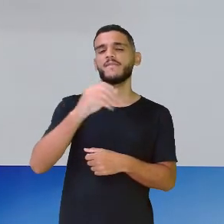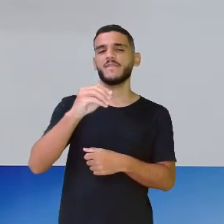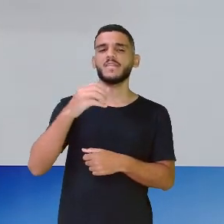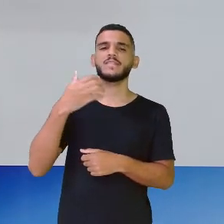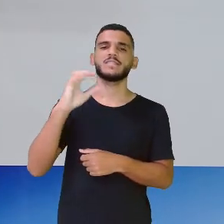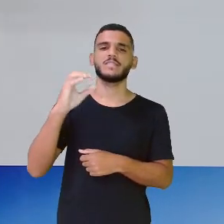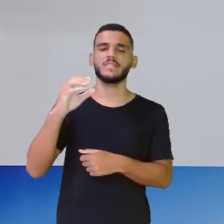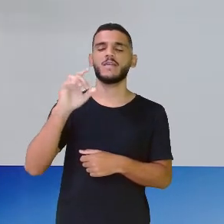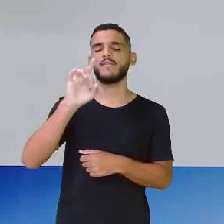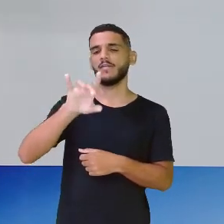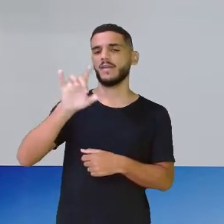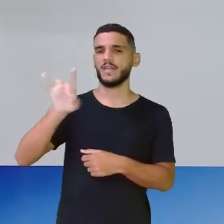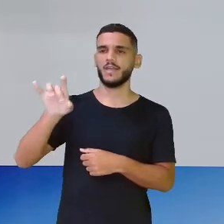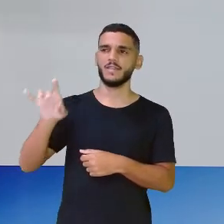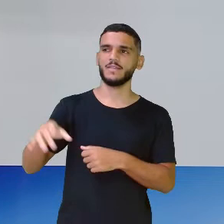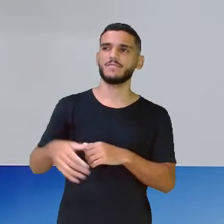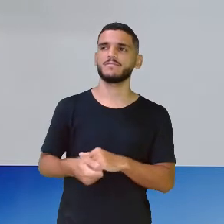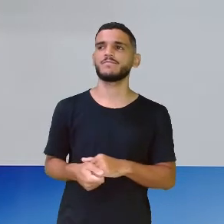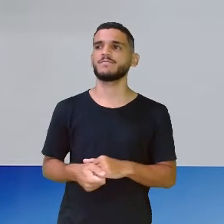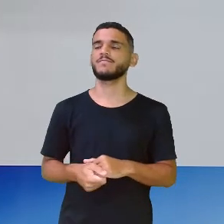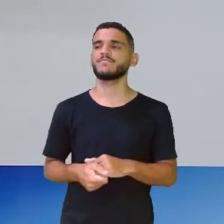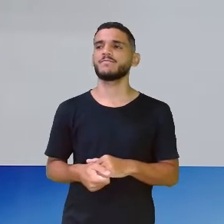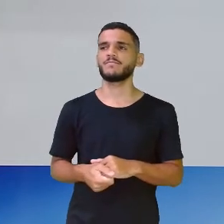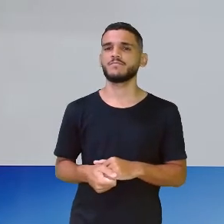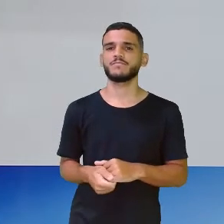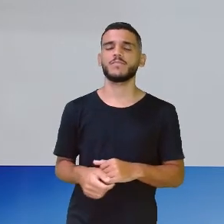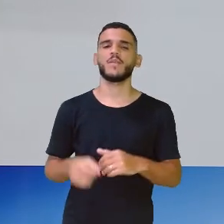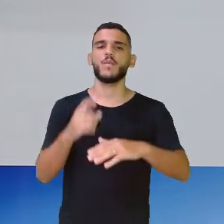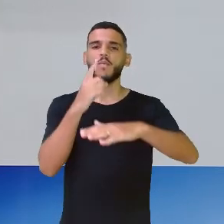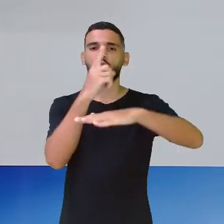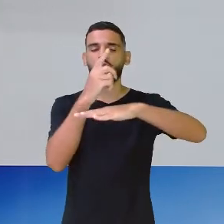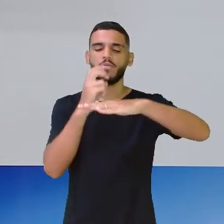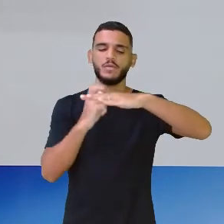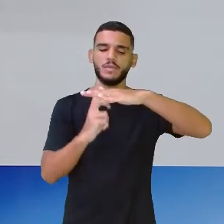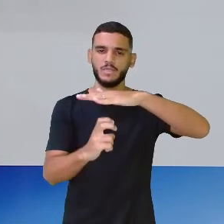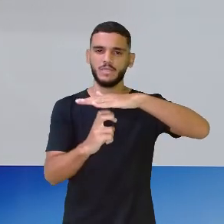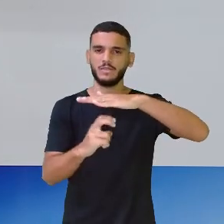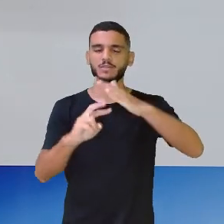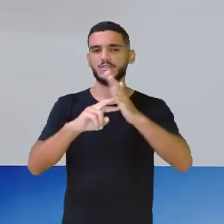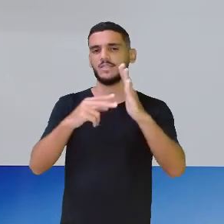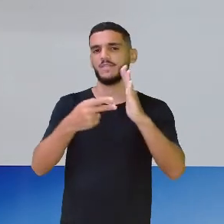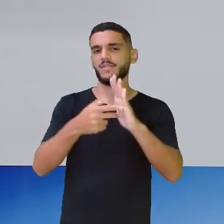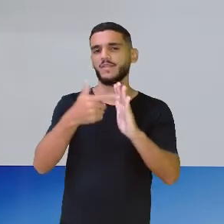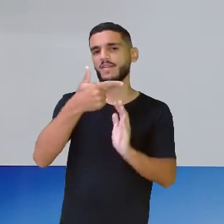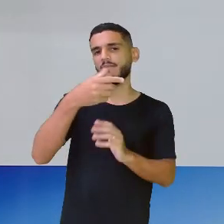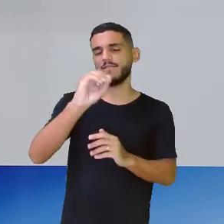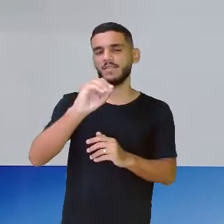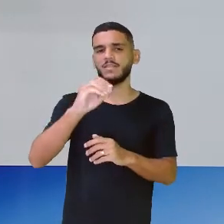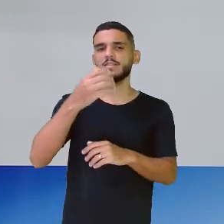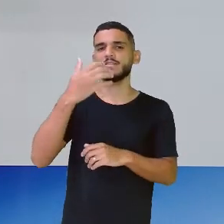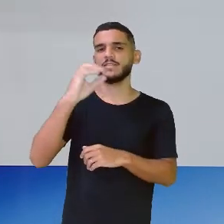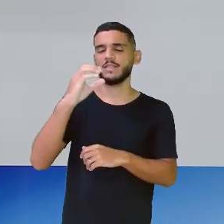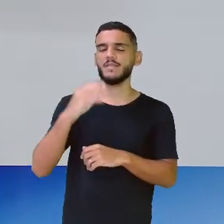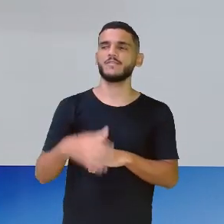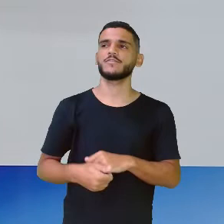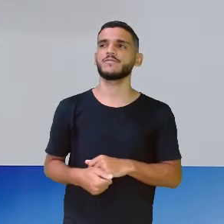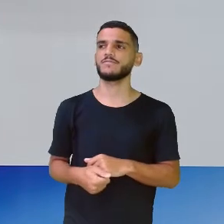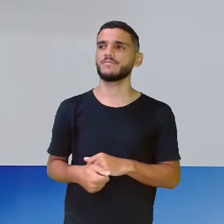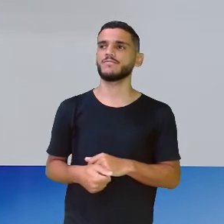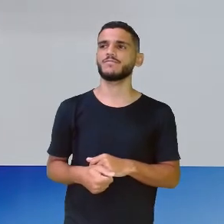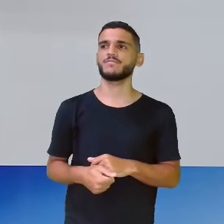centavos cada parte dessa. No caso, 1/5 vale 20 centavos.